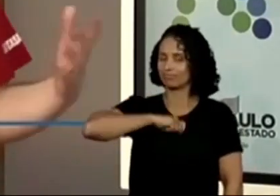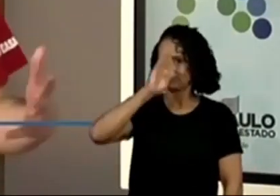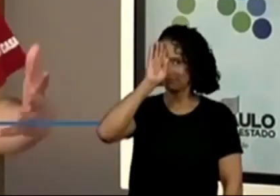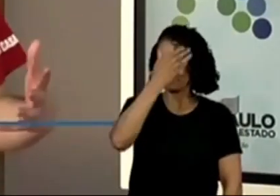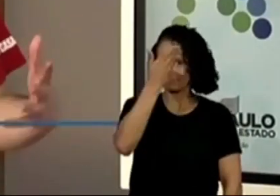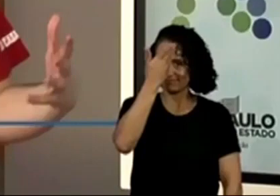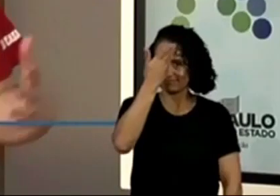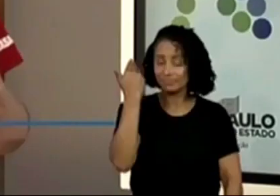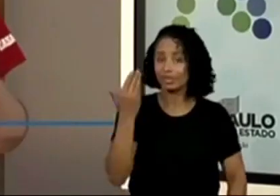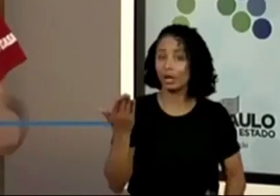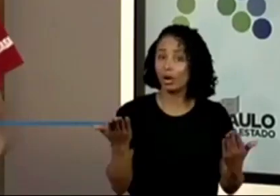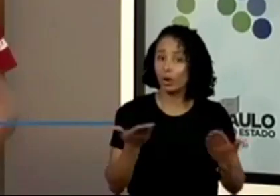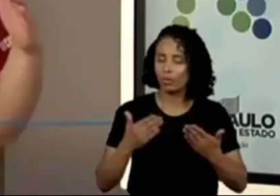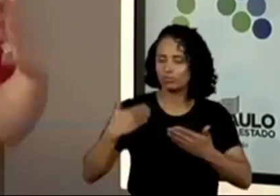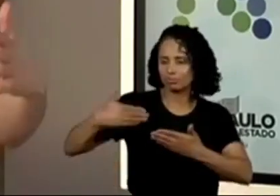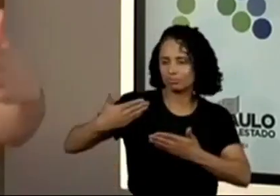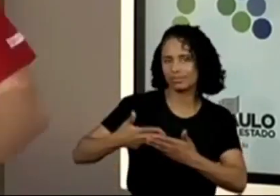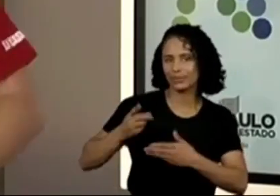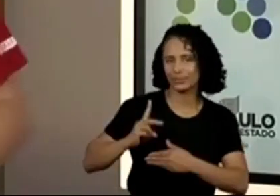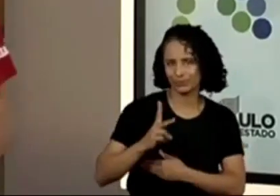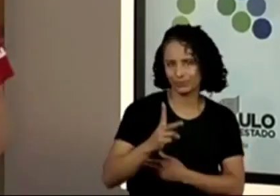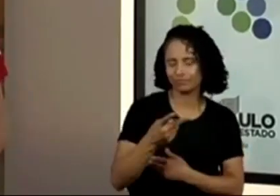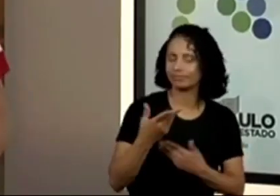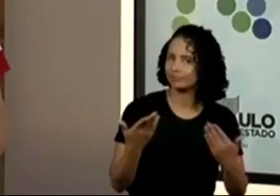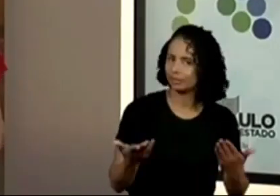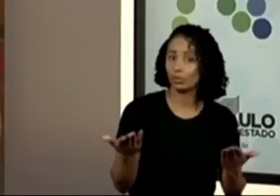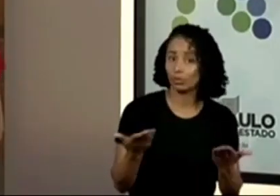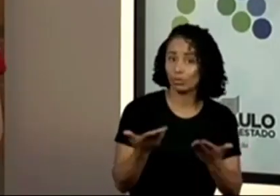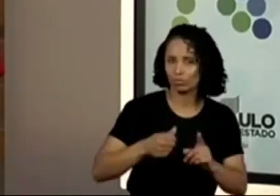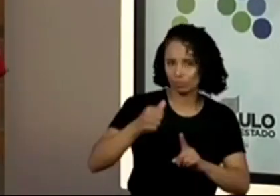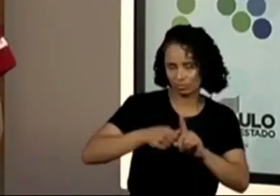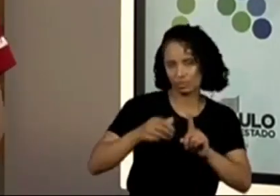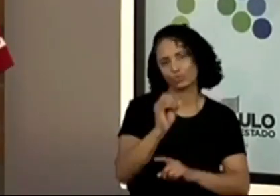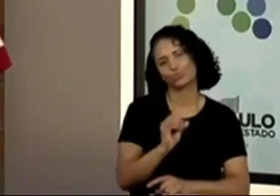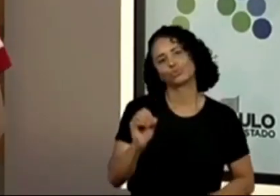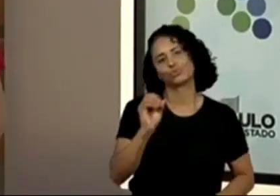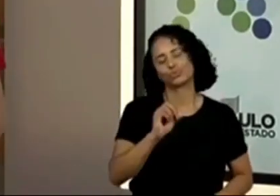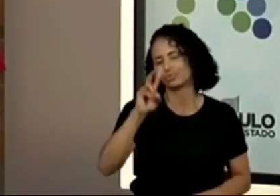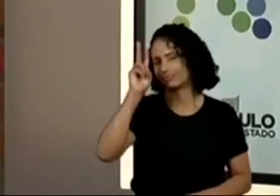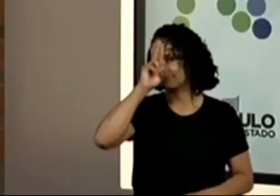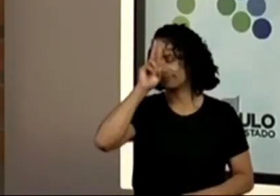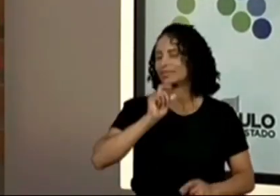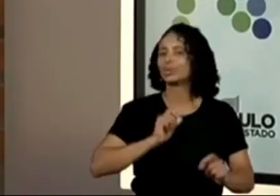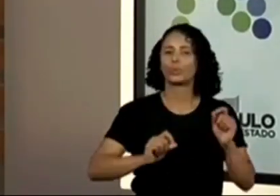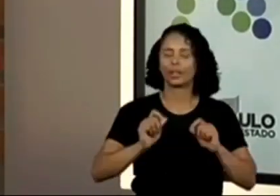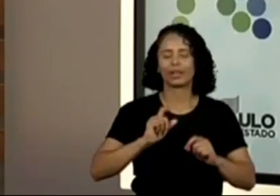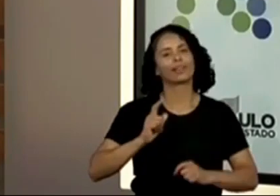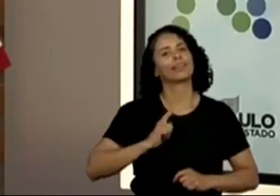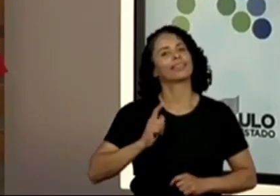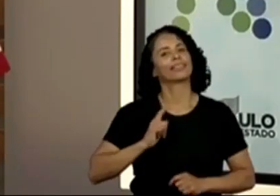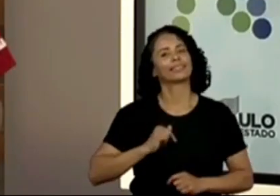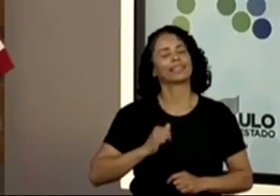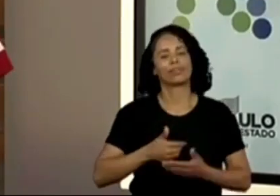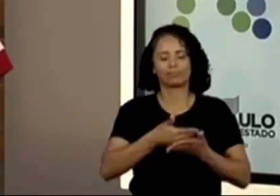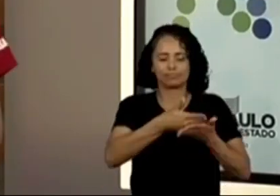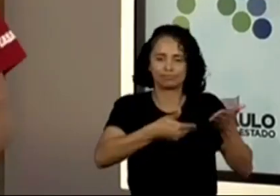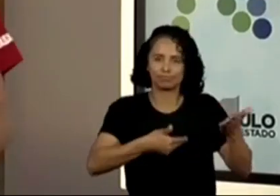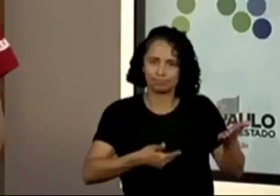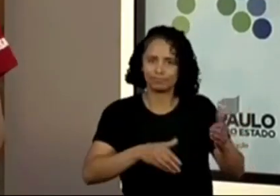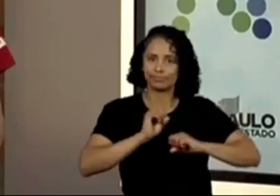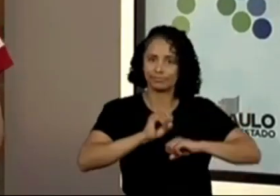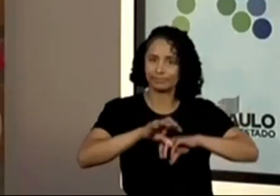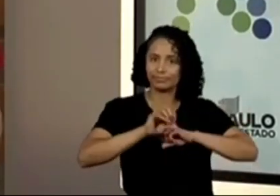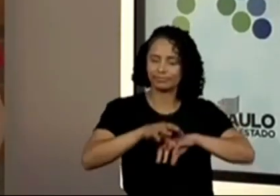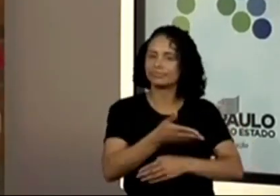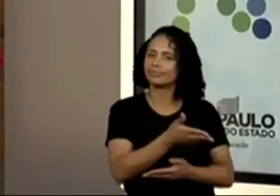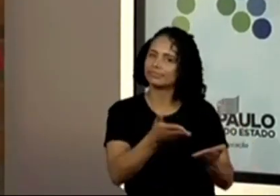continuar a habilidade do currículo, né? Lembrando, esse mês de outubro aqui nós vamos continuar aí a habilidade do currículo, nós vamos fazer. No